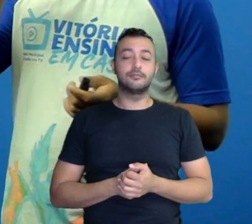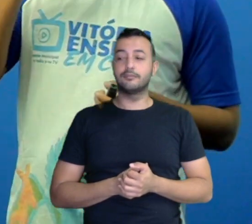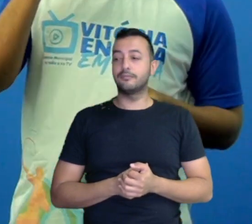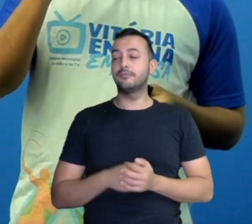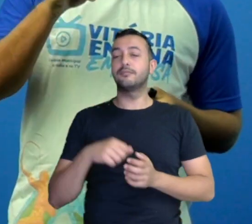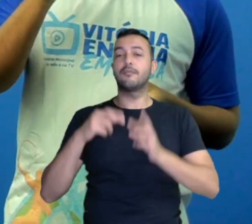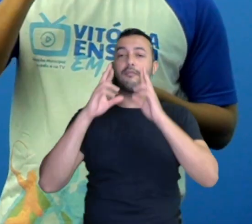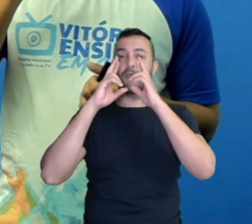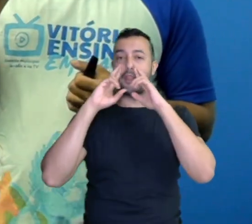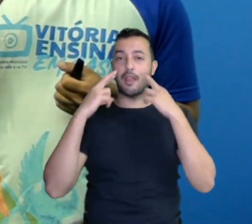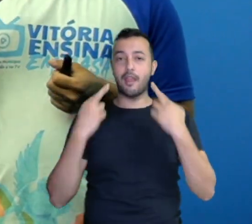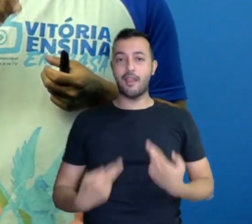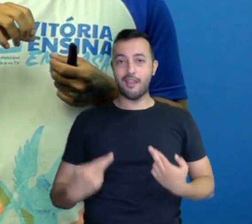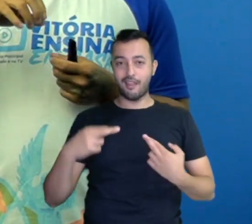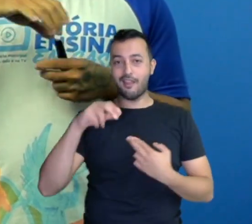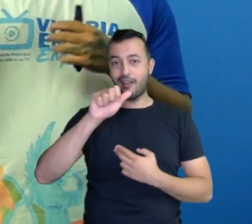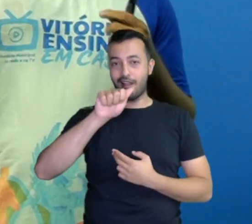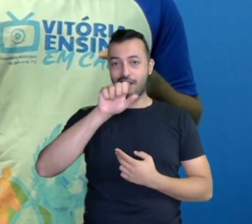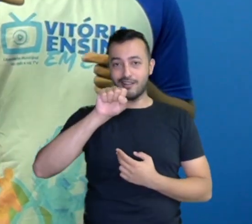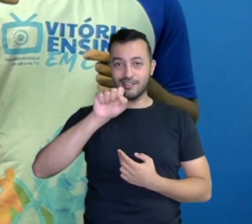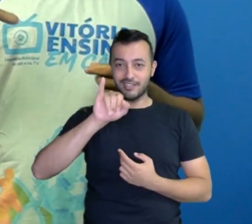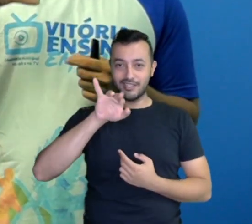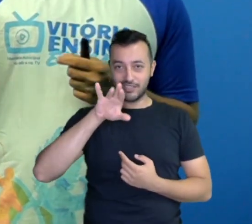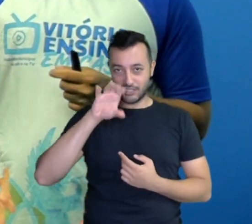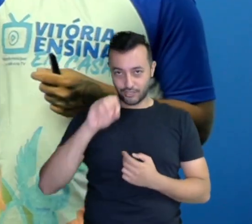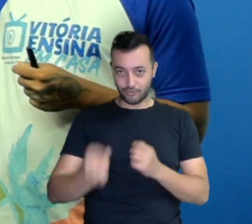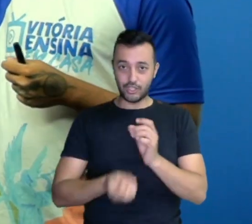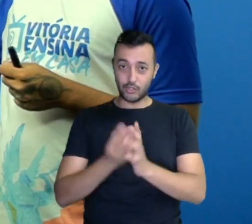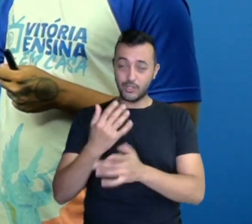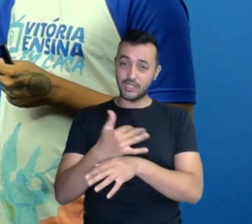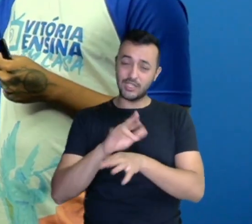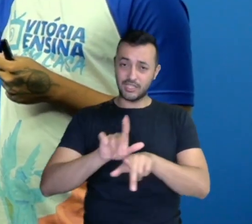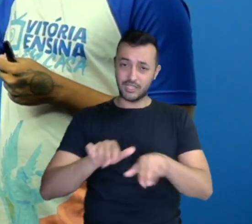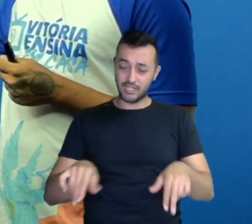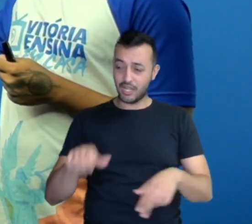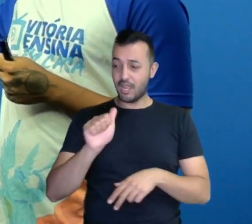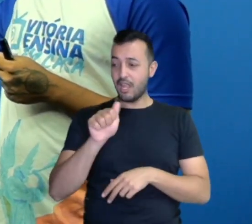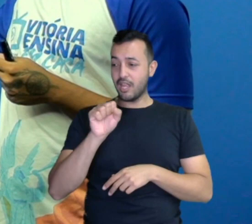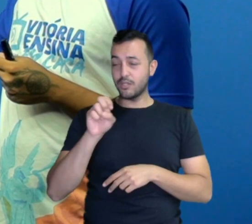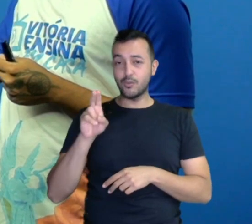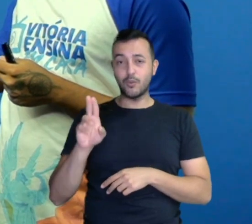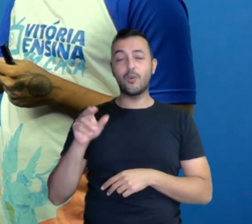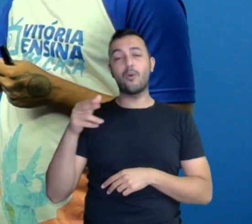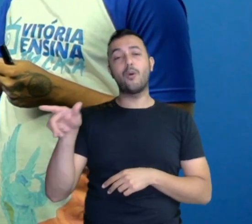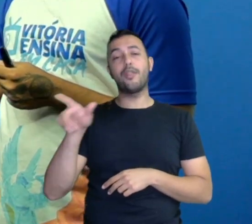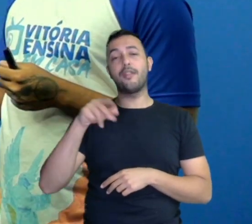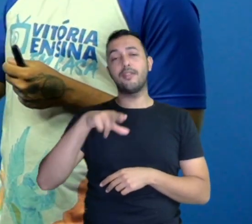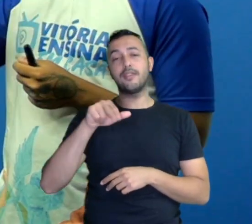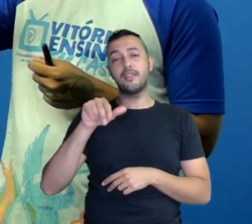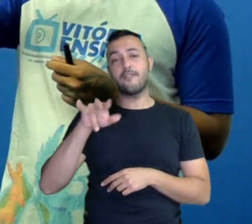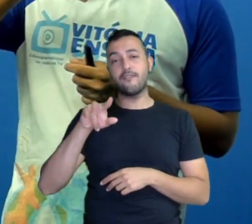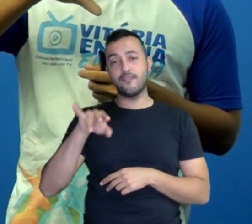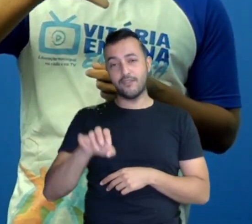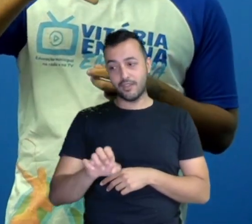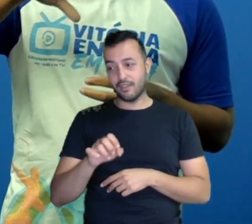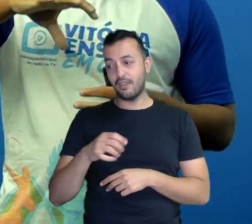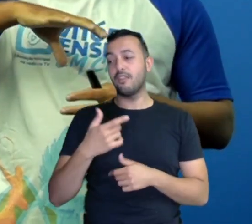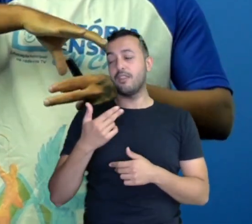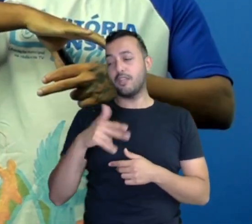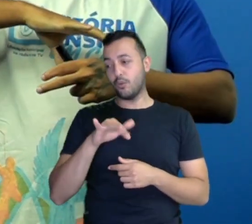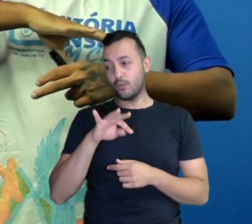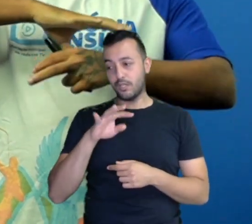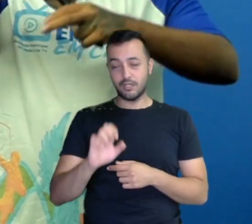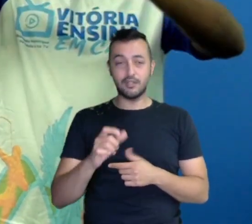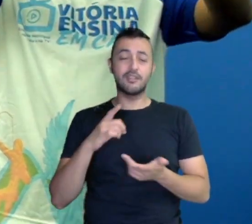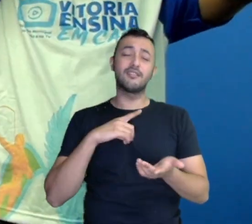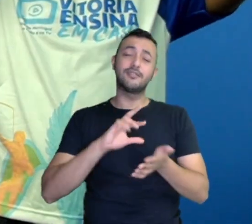Os assírios, eles fundaram várias cidades, entre elas Assur, Nínive e Nirude, tá? O Império Assírio,